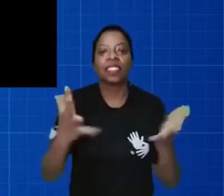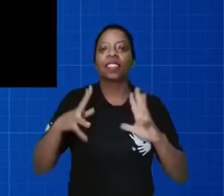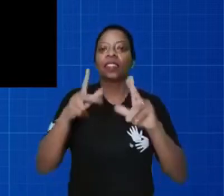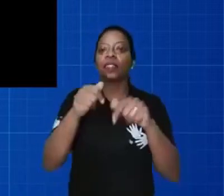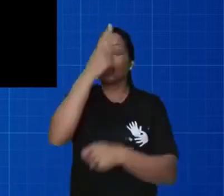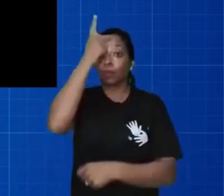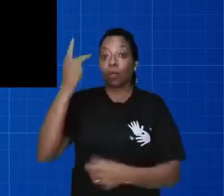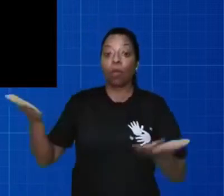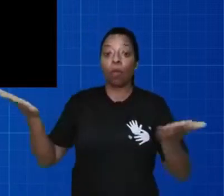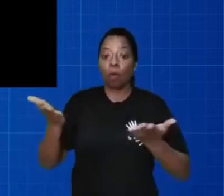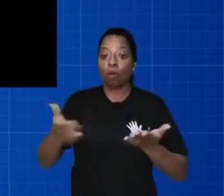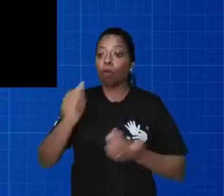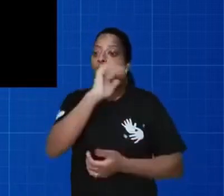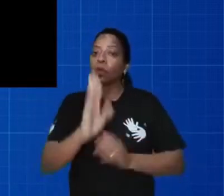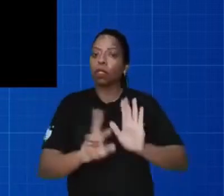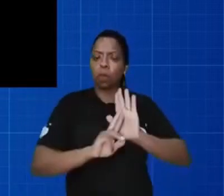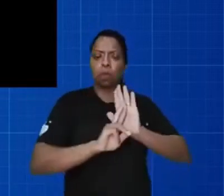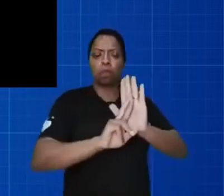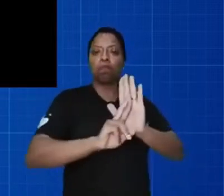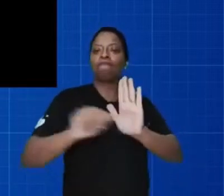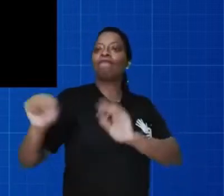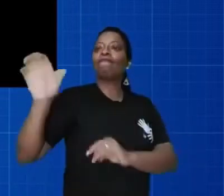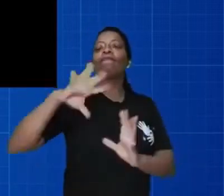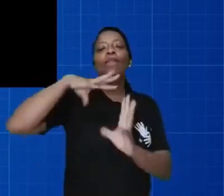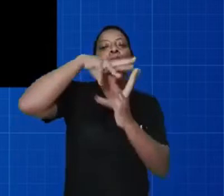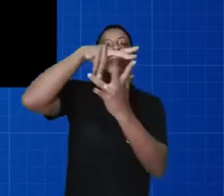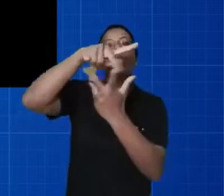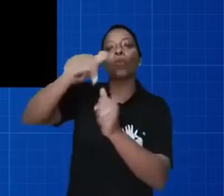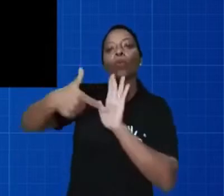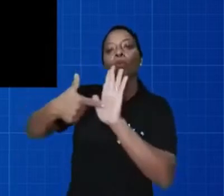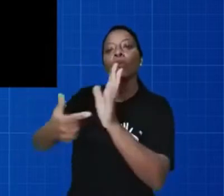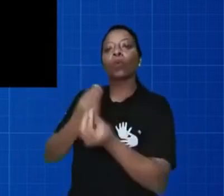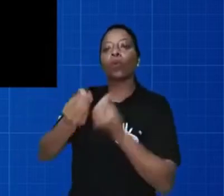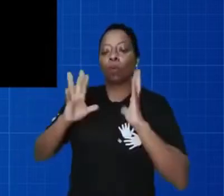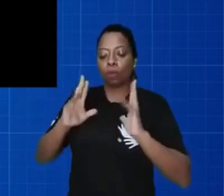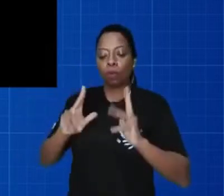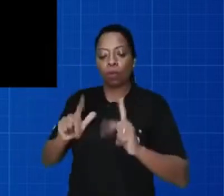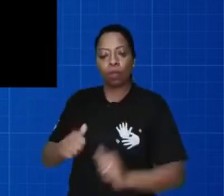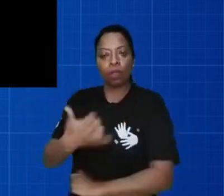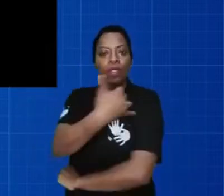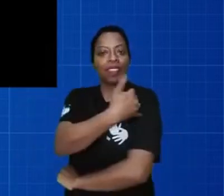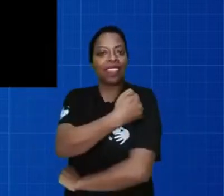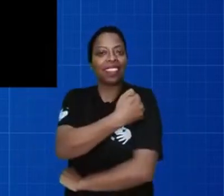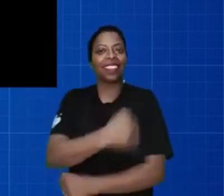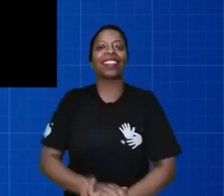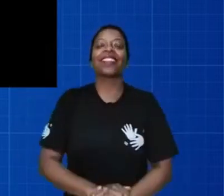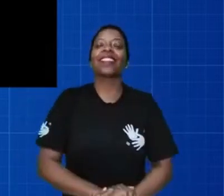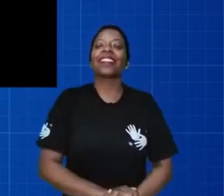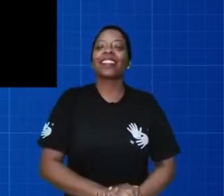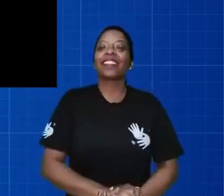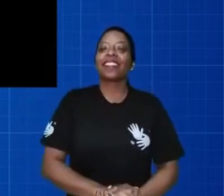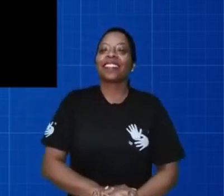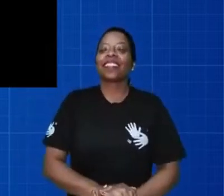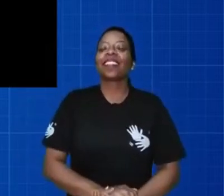programa. São disponibilizadas na rede pública 50 tipos de imunobiológicos, entre vacinas, soros